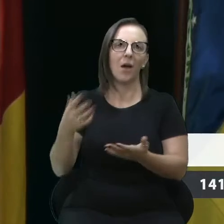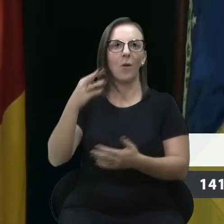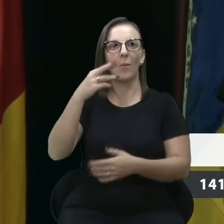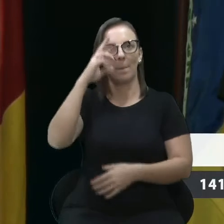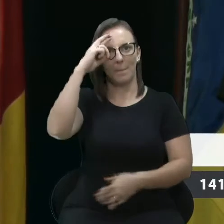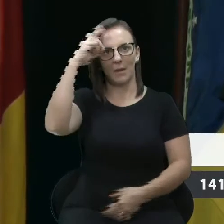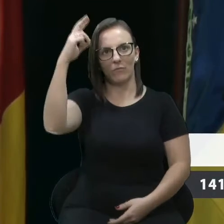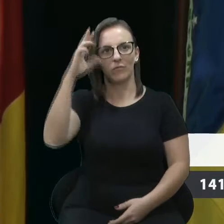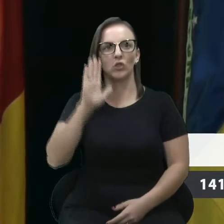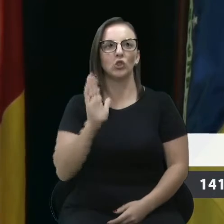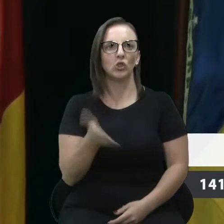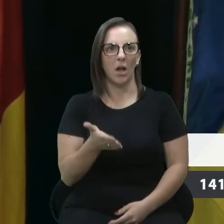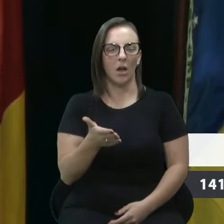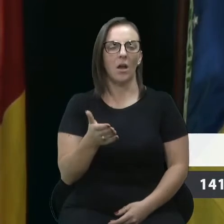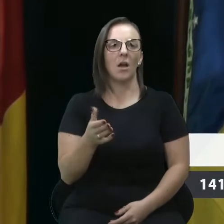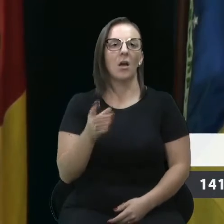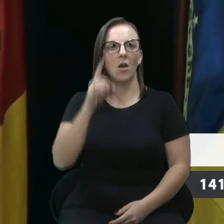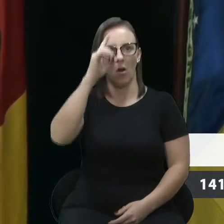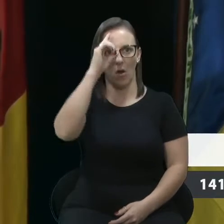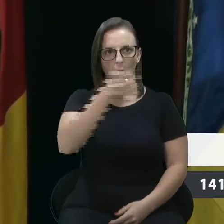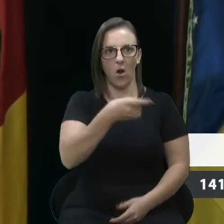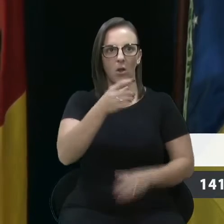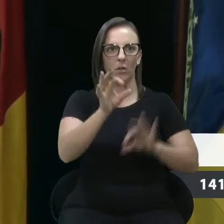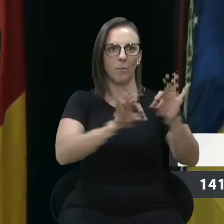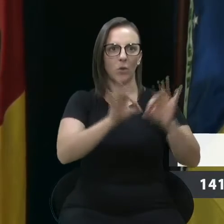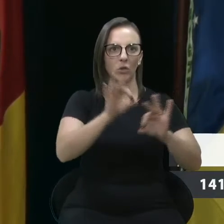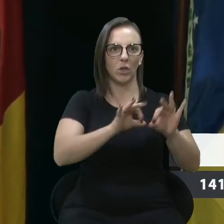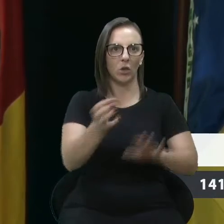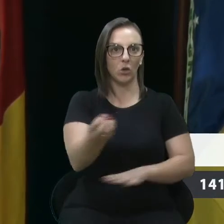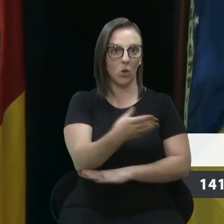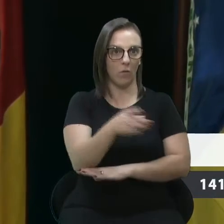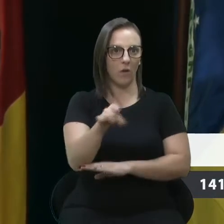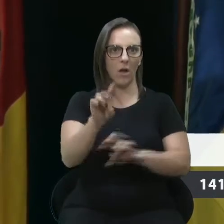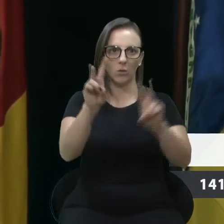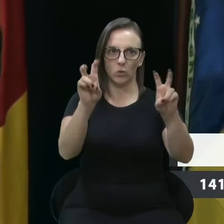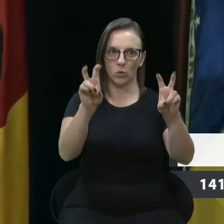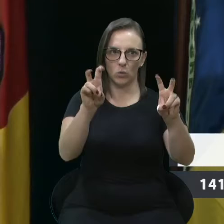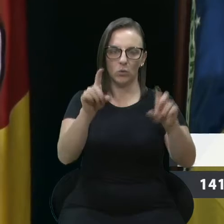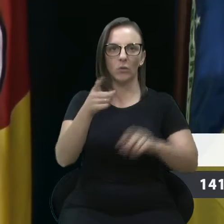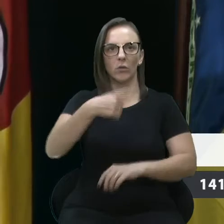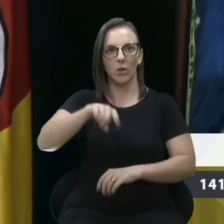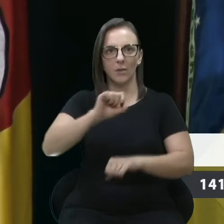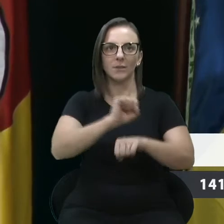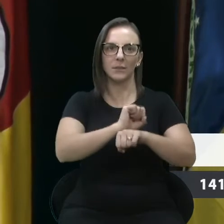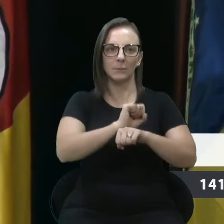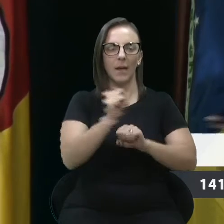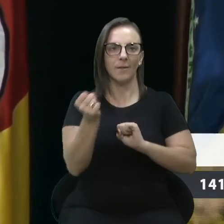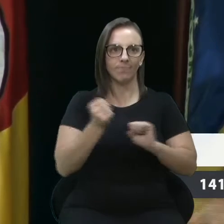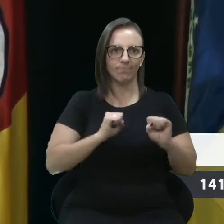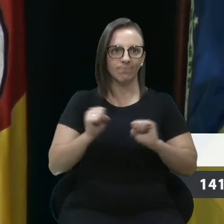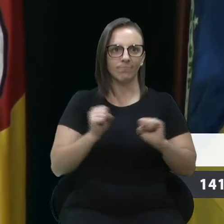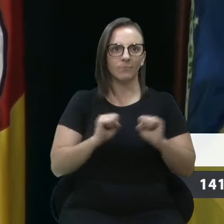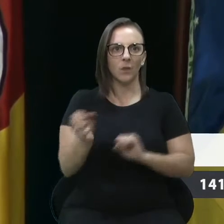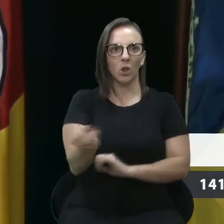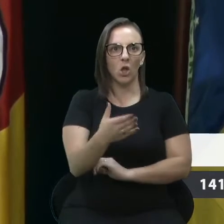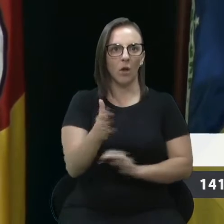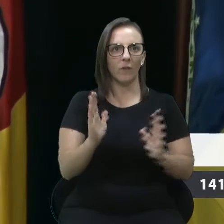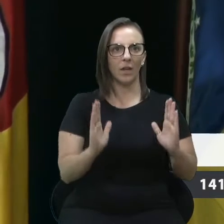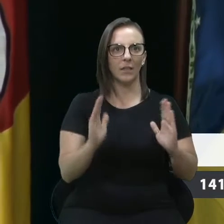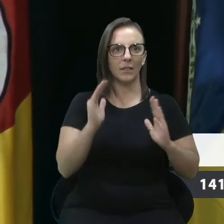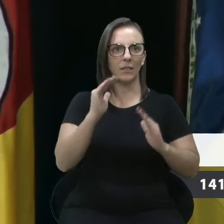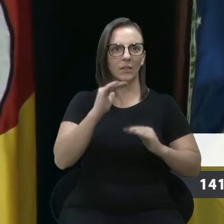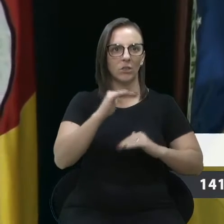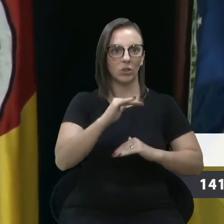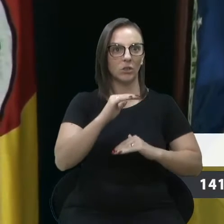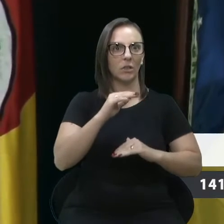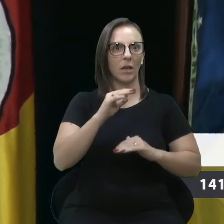ordem de fazer um novo projeto sobre essa situação e a gente aguarda com ansiedade que essas novas lixeiras custem menos